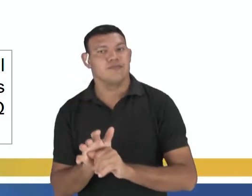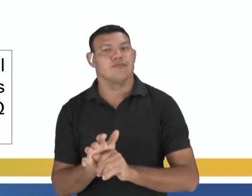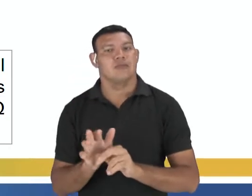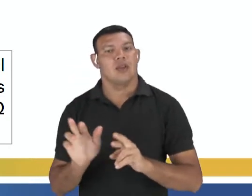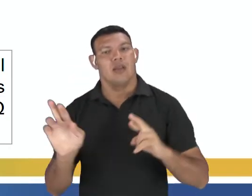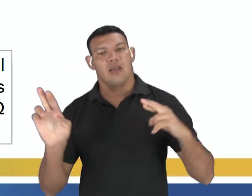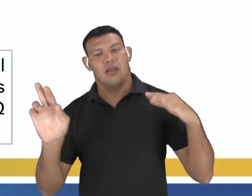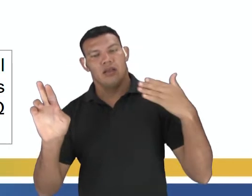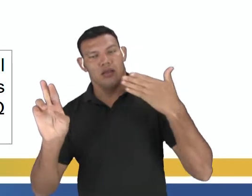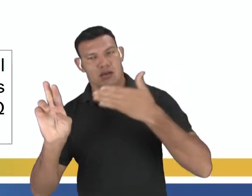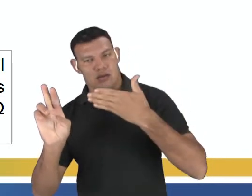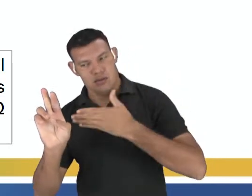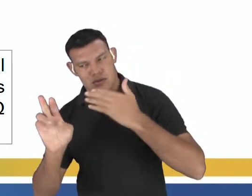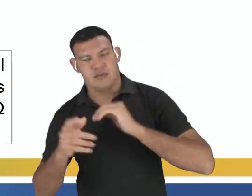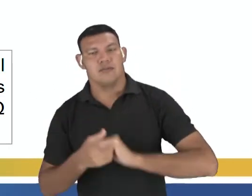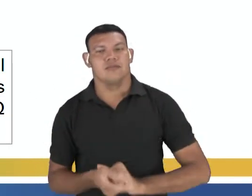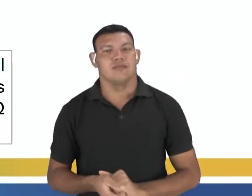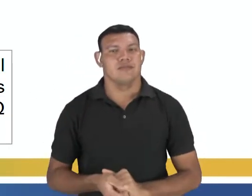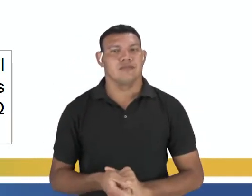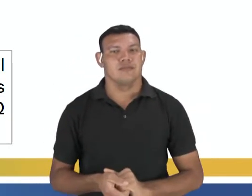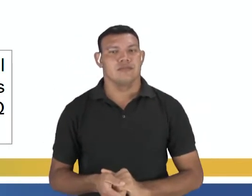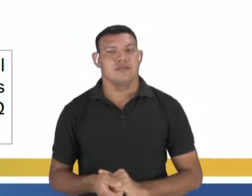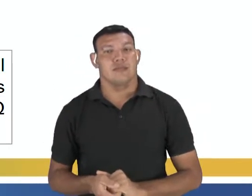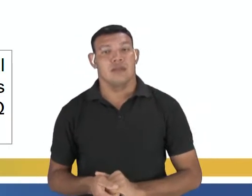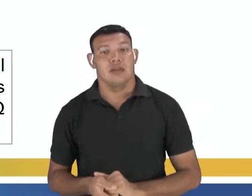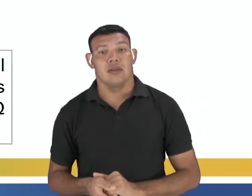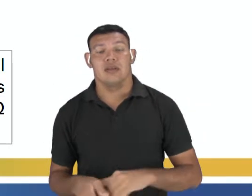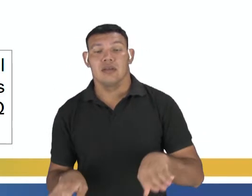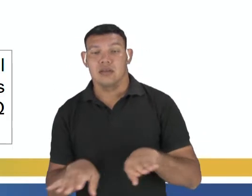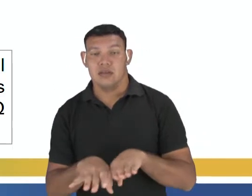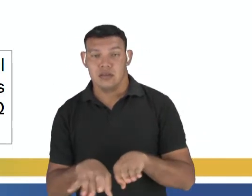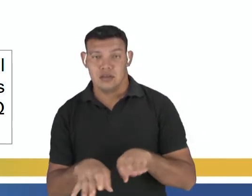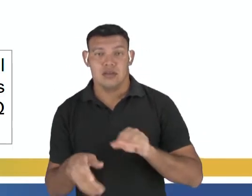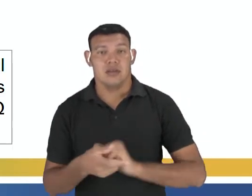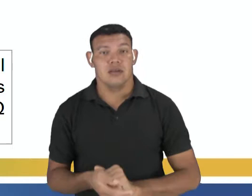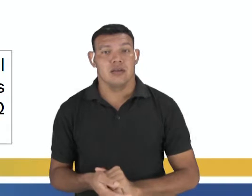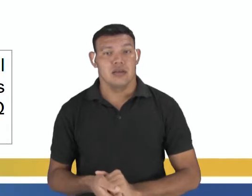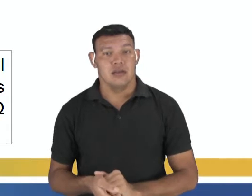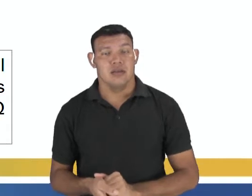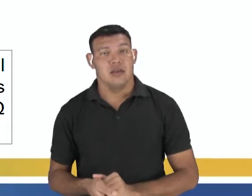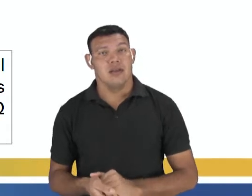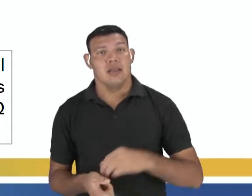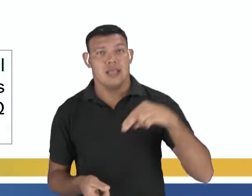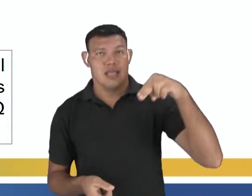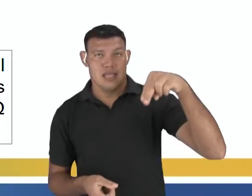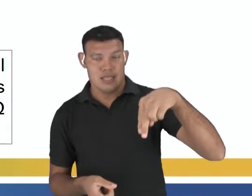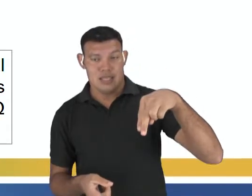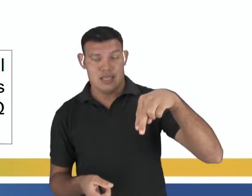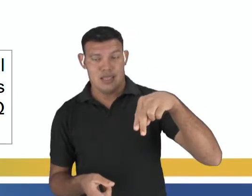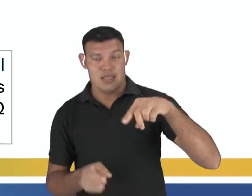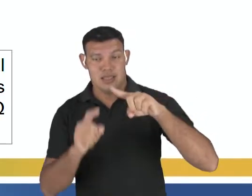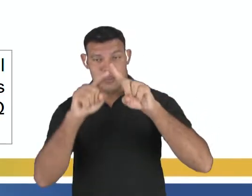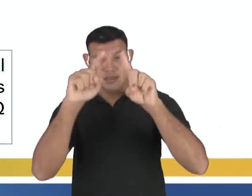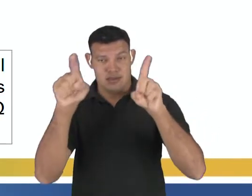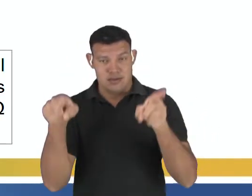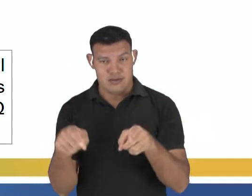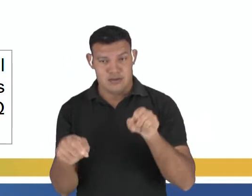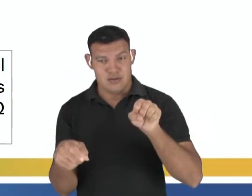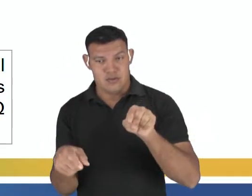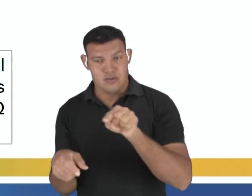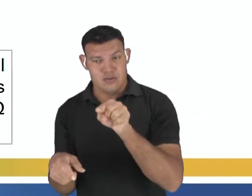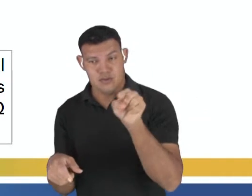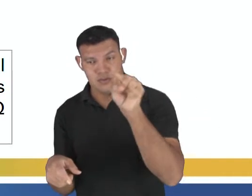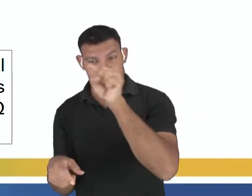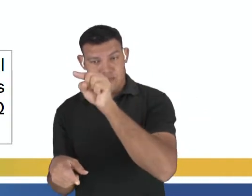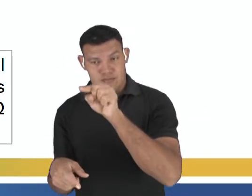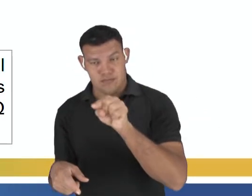representar o conjunto espaço amostral. E a gente escreve N de ômega. Esse N de ômega